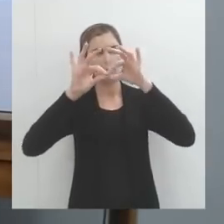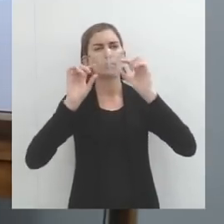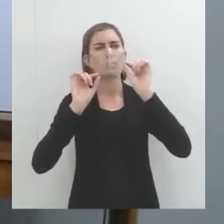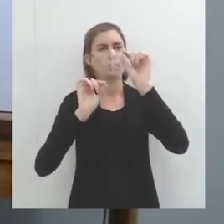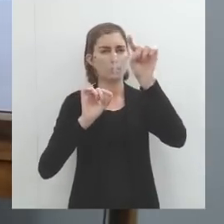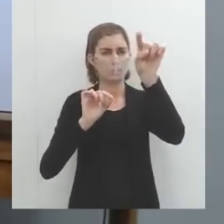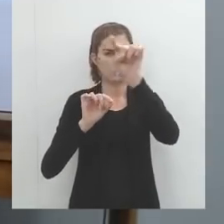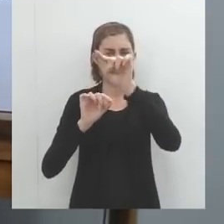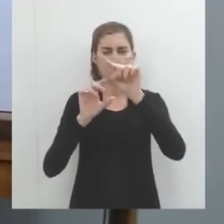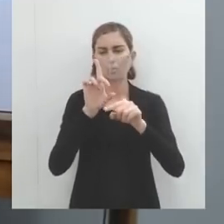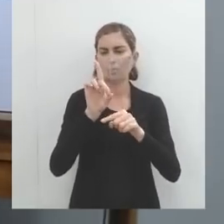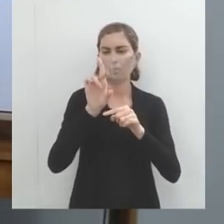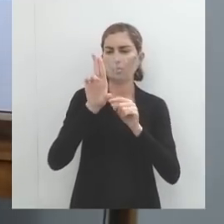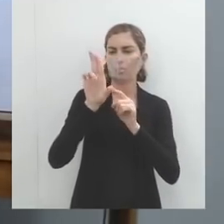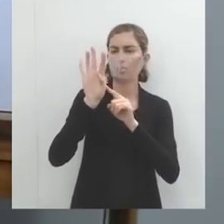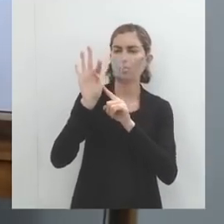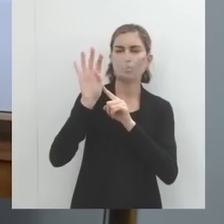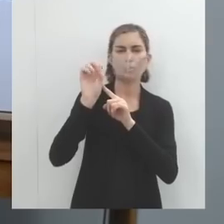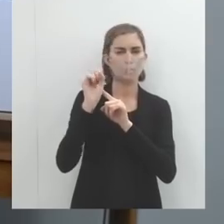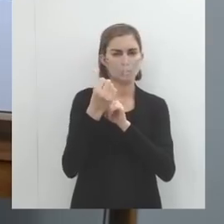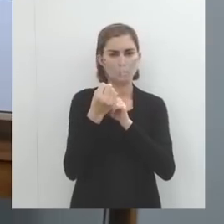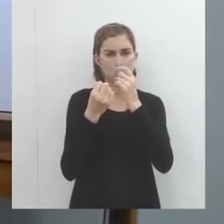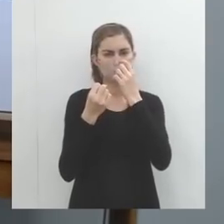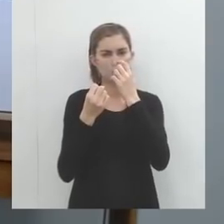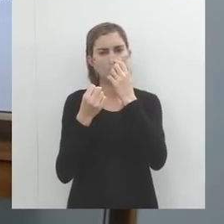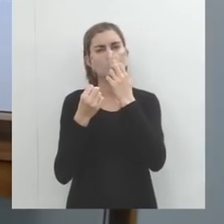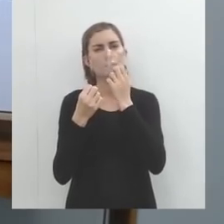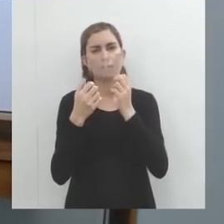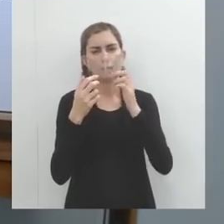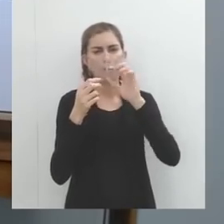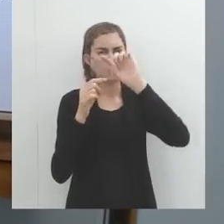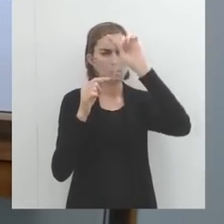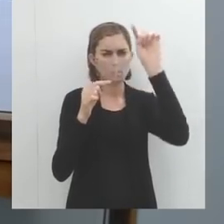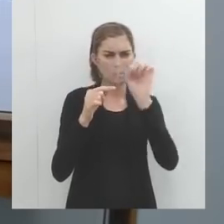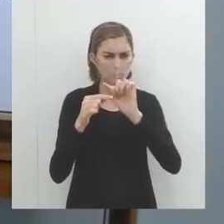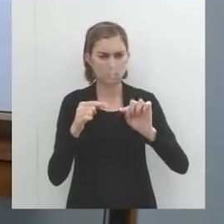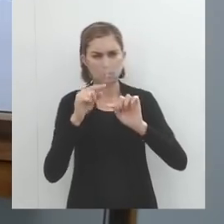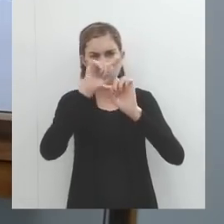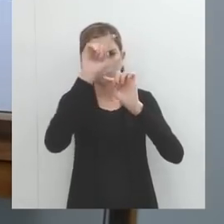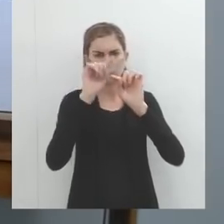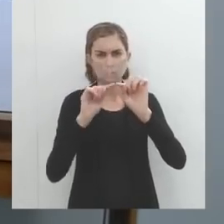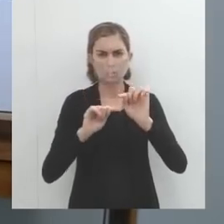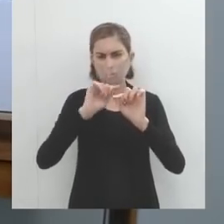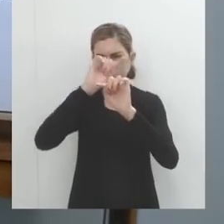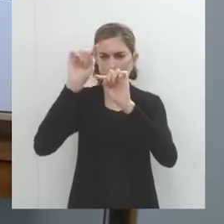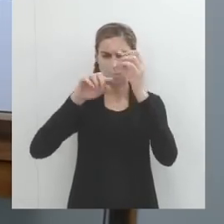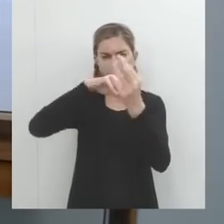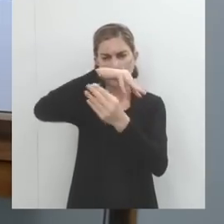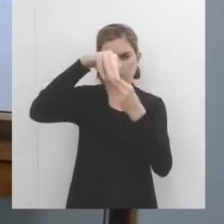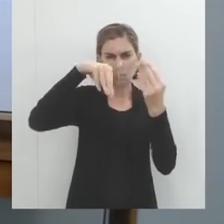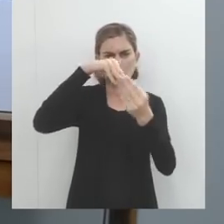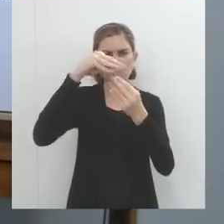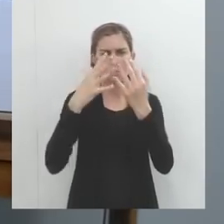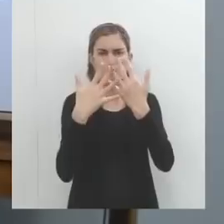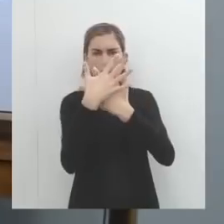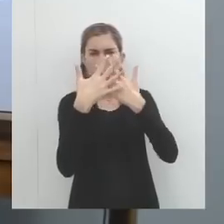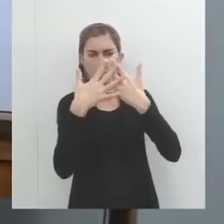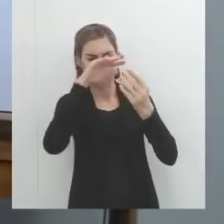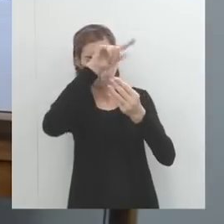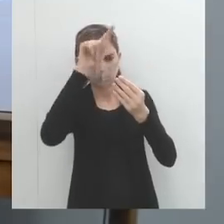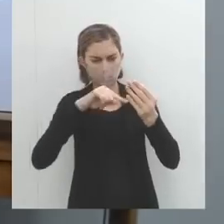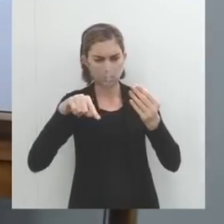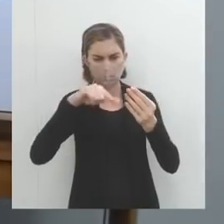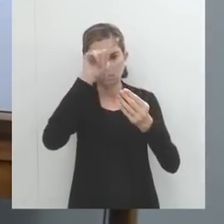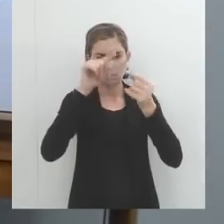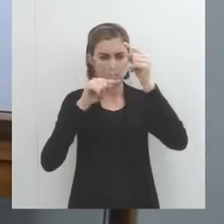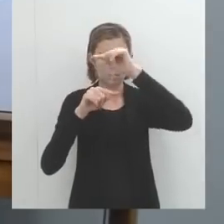aqui os ductos seminíferos. Você vai ter um monte de ductos seminíferos todos emaranhados dentro do testículo. Aí o que é que